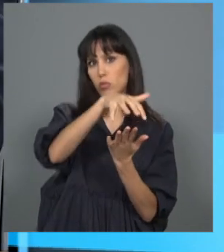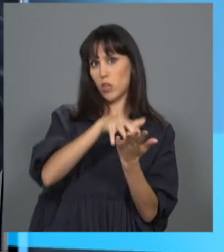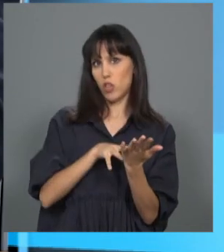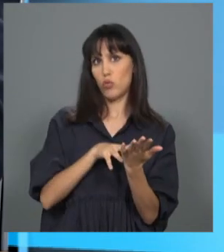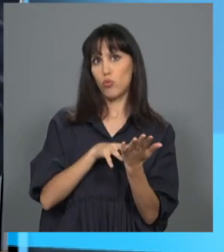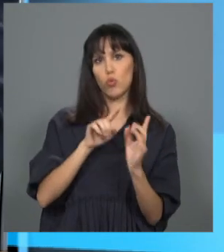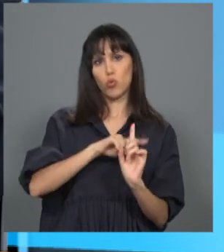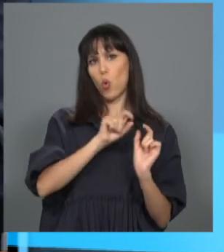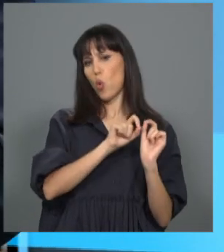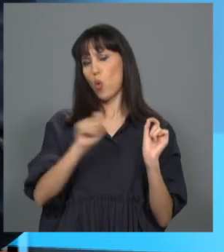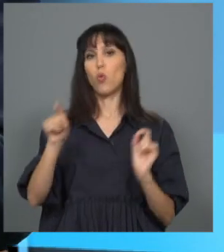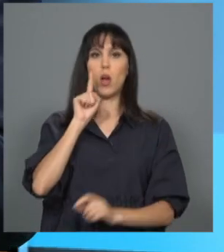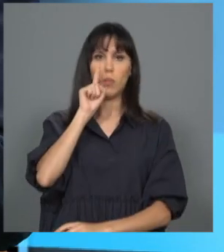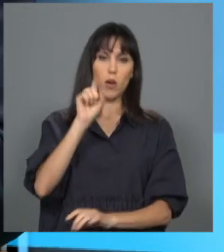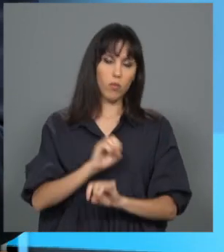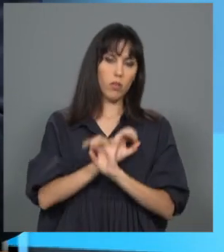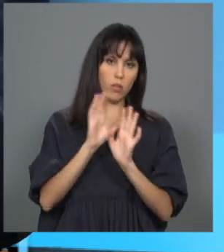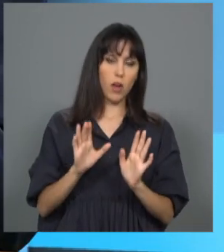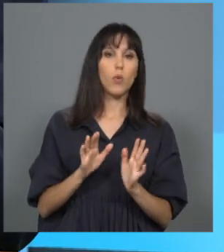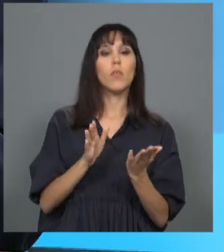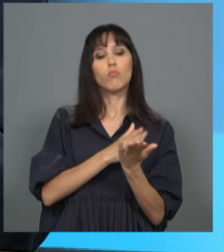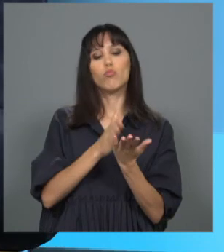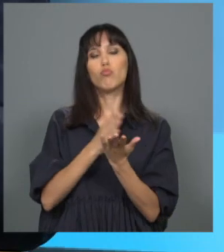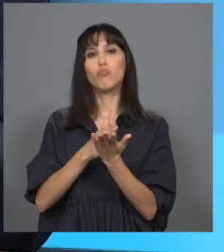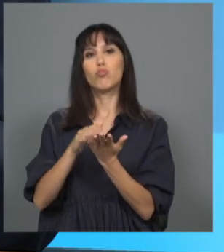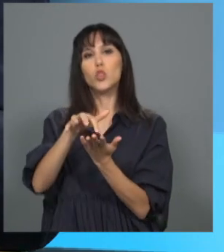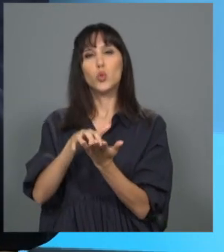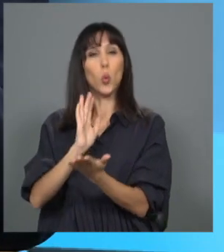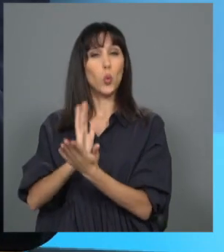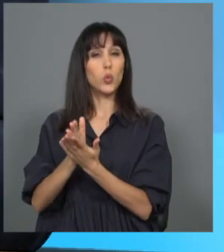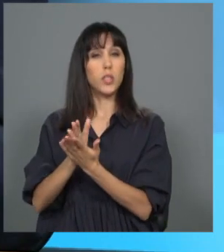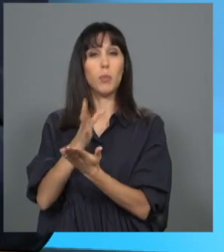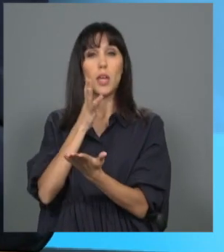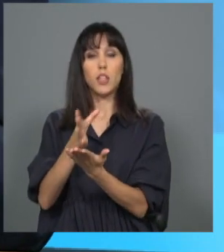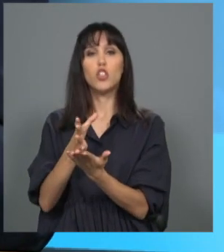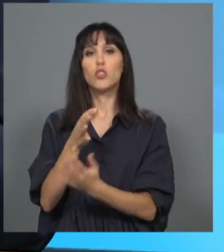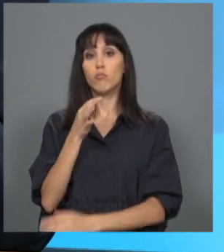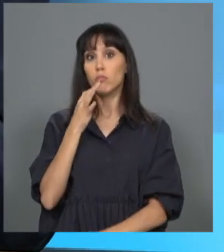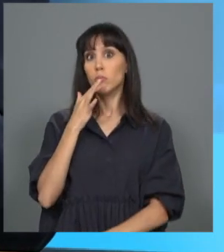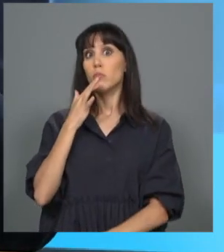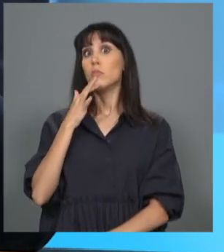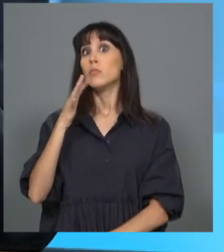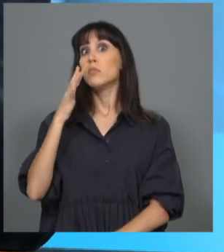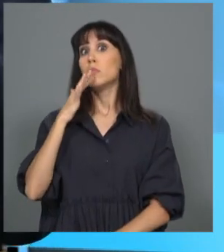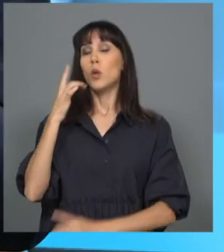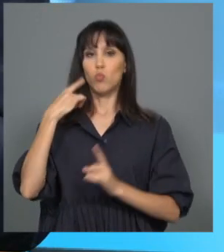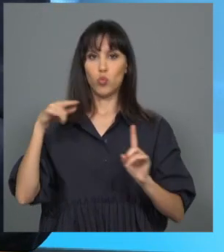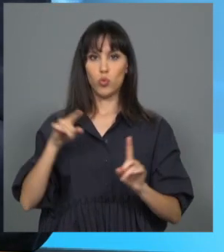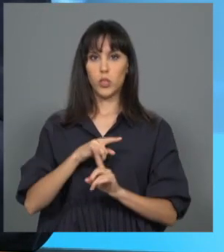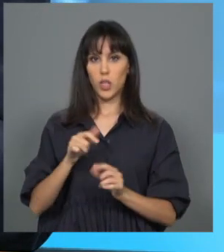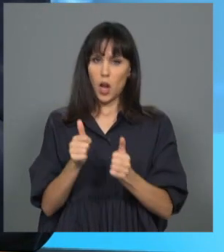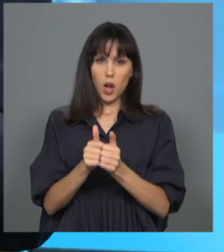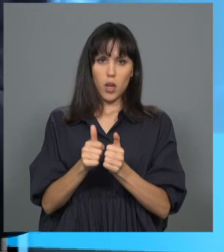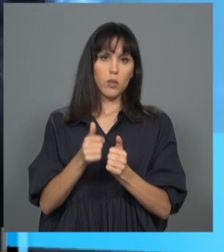todo em alemão, naturalmente. Quando soam as últimas palavras e os últimos acordes da música que